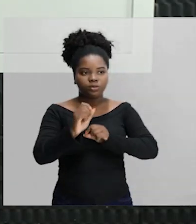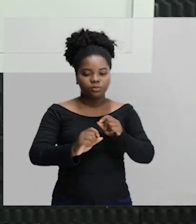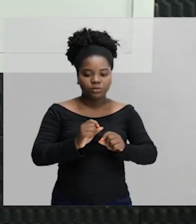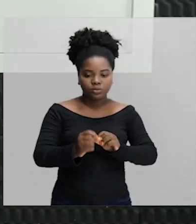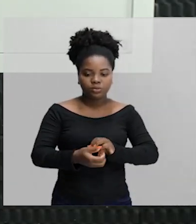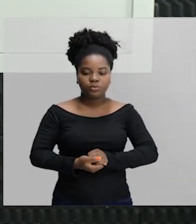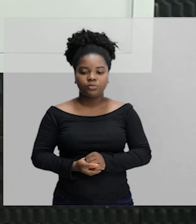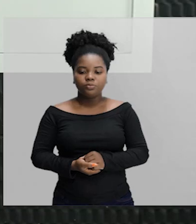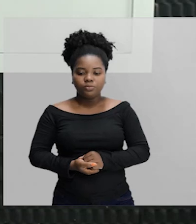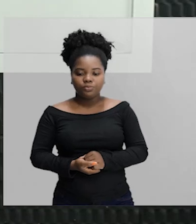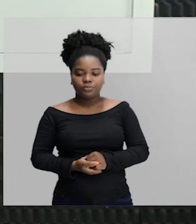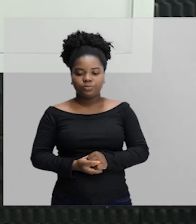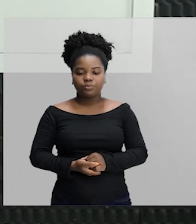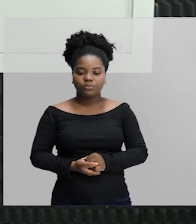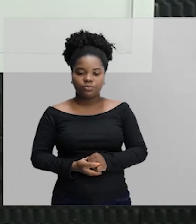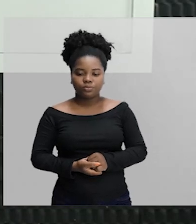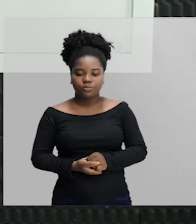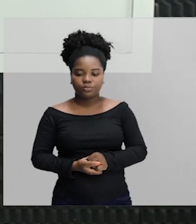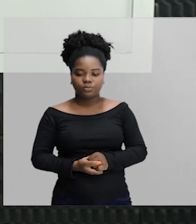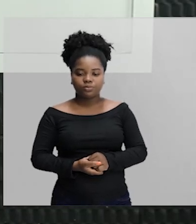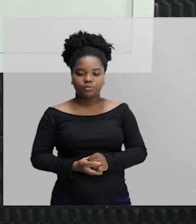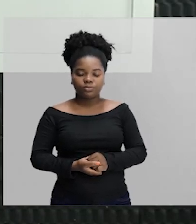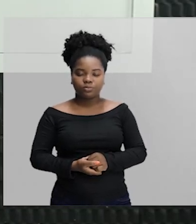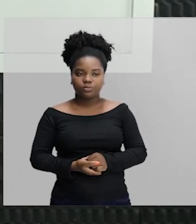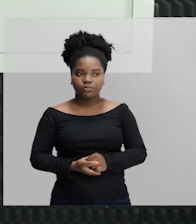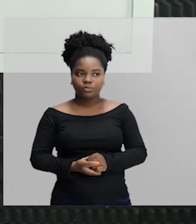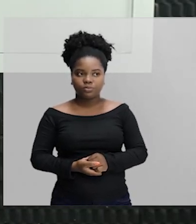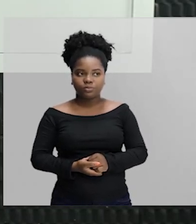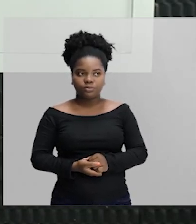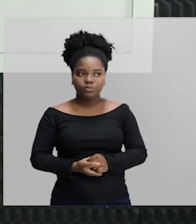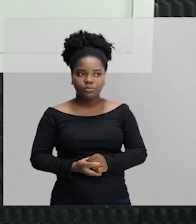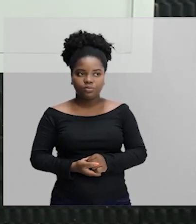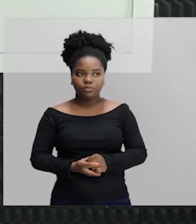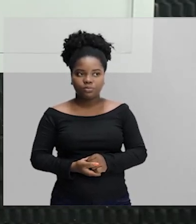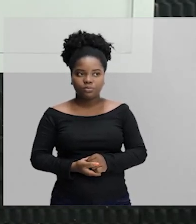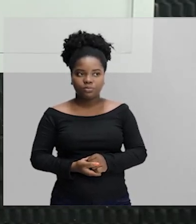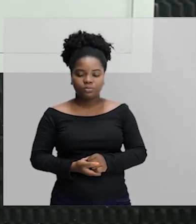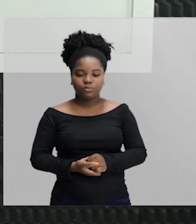seguinte, que nós temos aqui